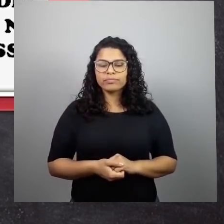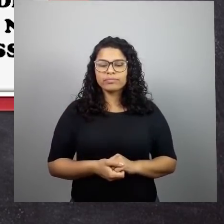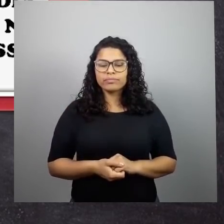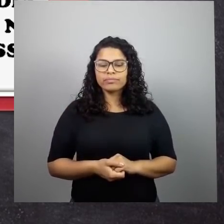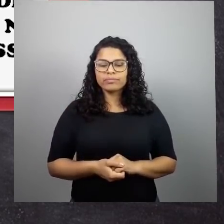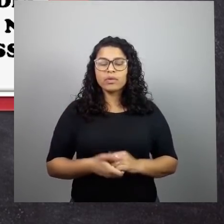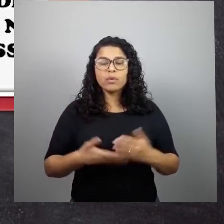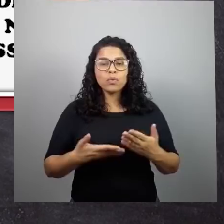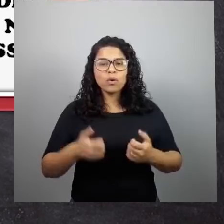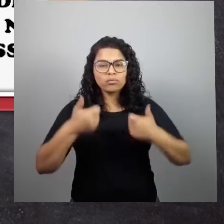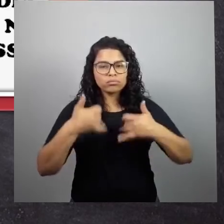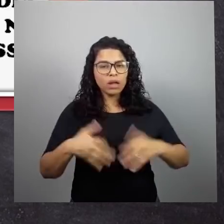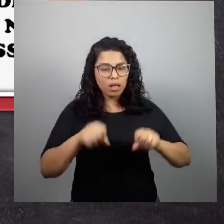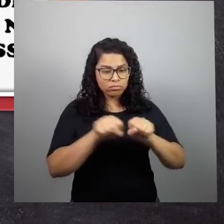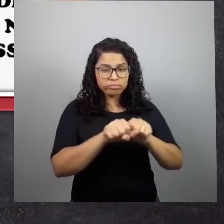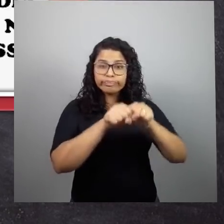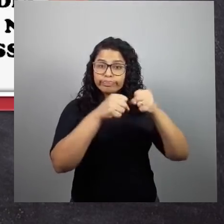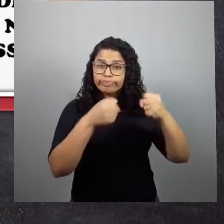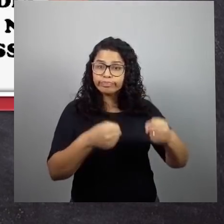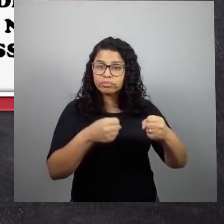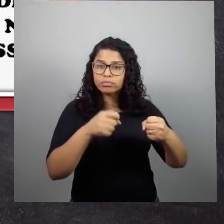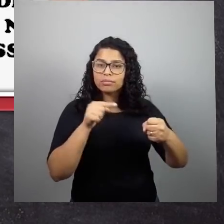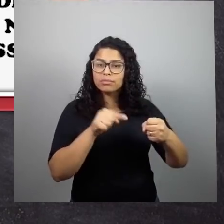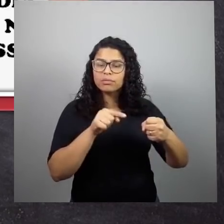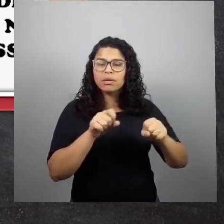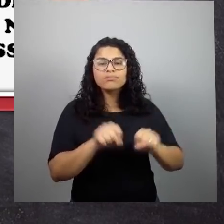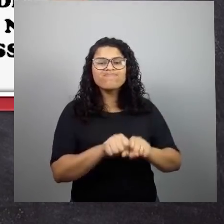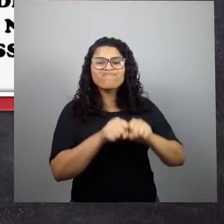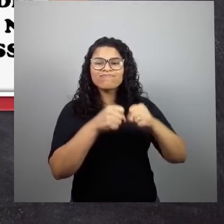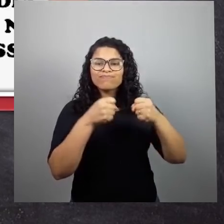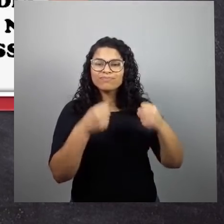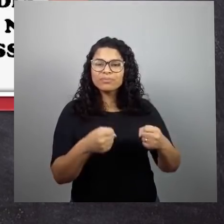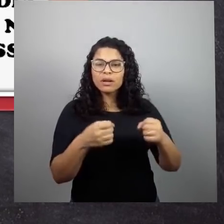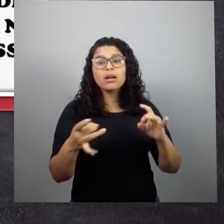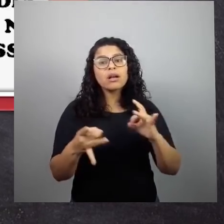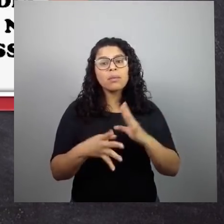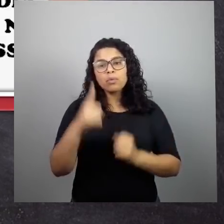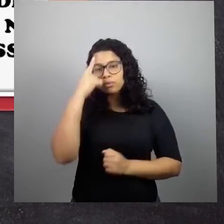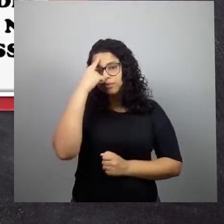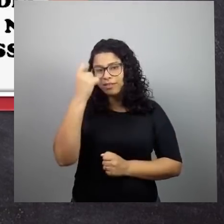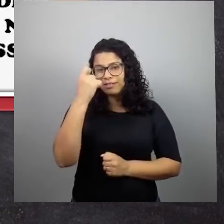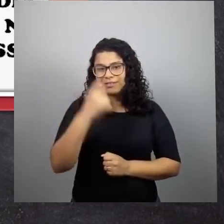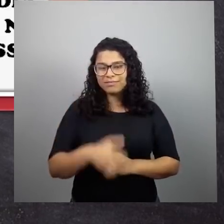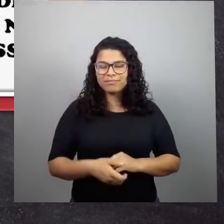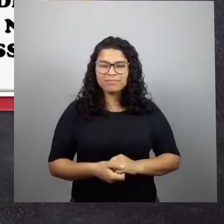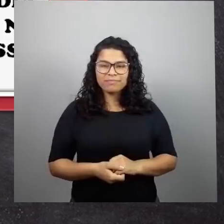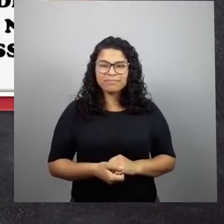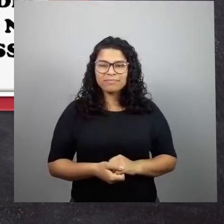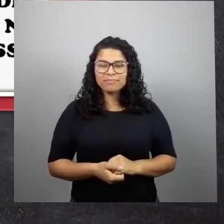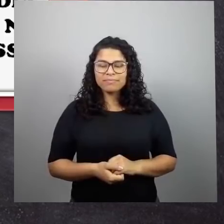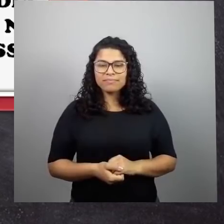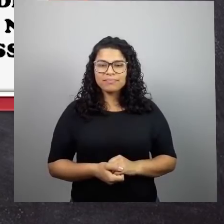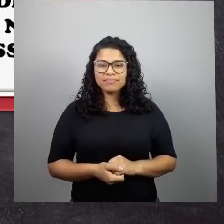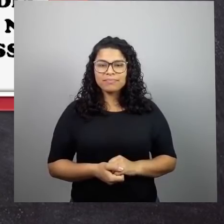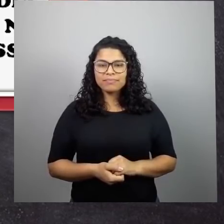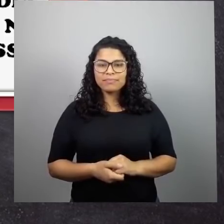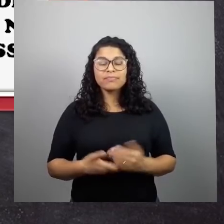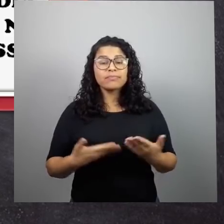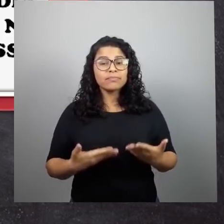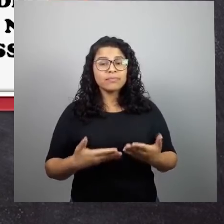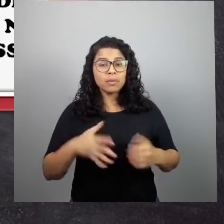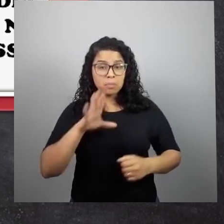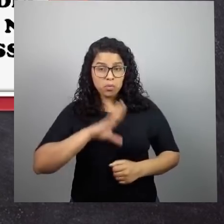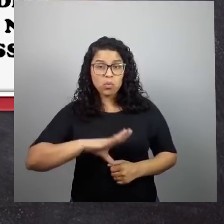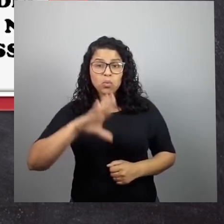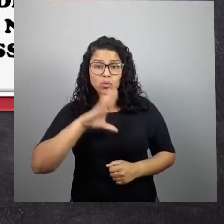Vejam, quando eu falo quebrada, eu dou a entonação de que eu terminei aquela ideia. E isso a gente